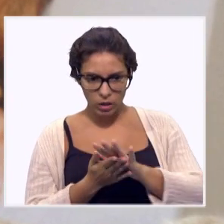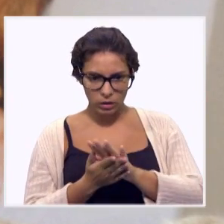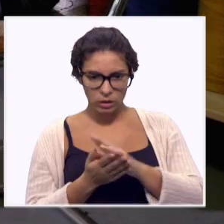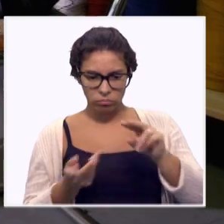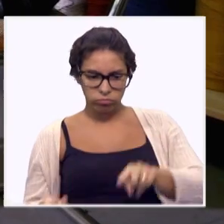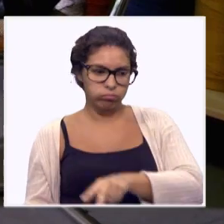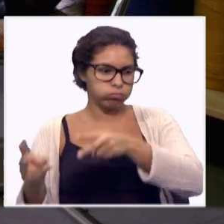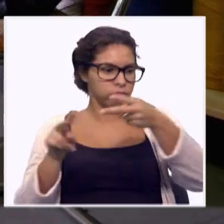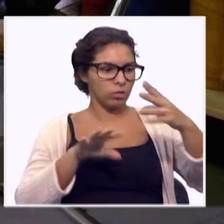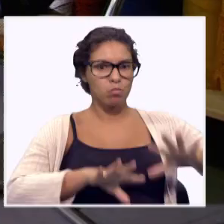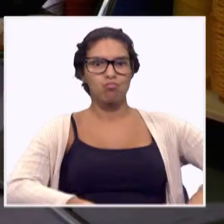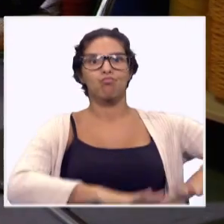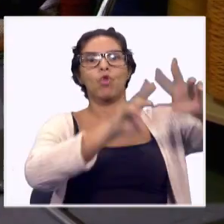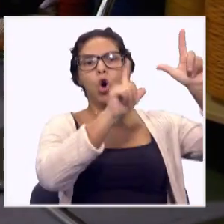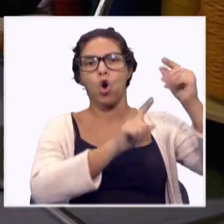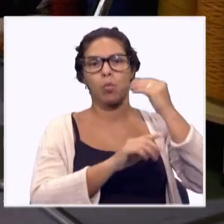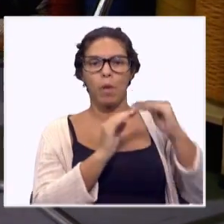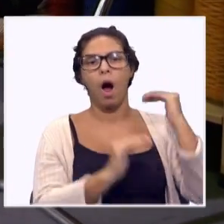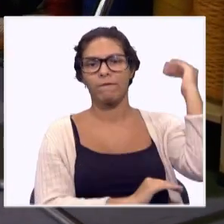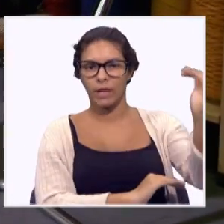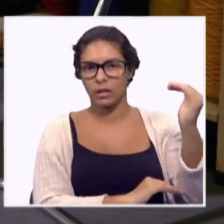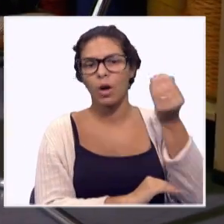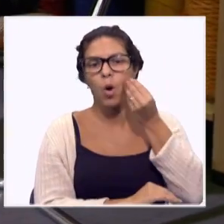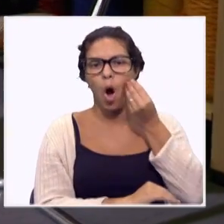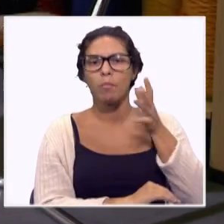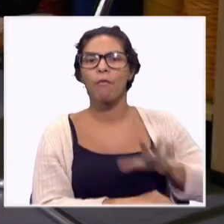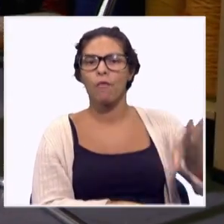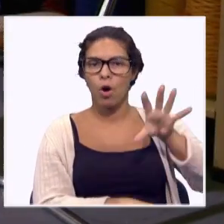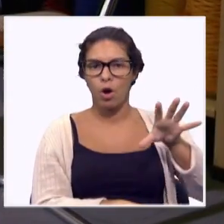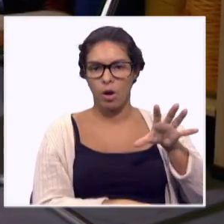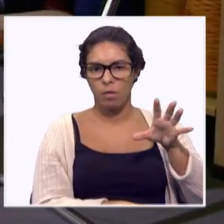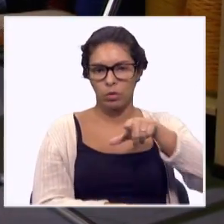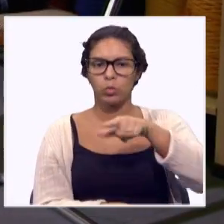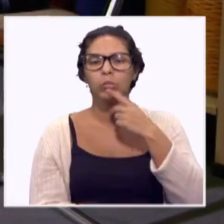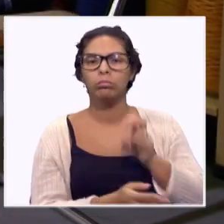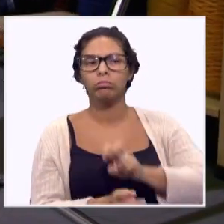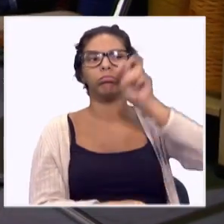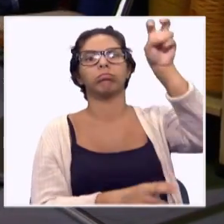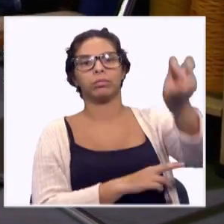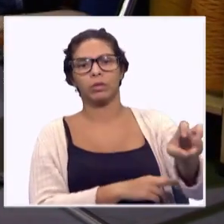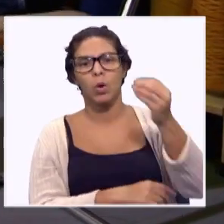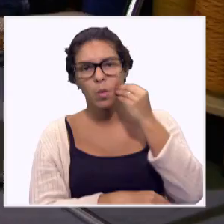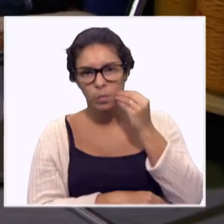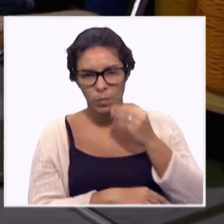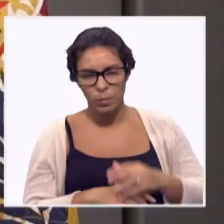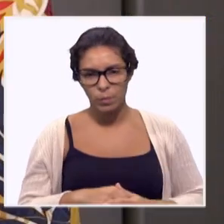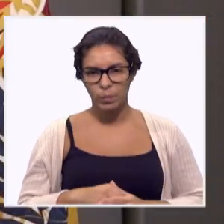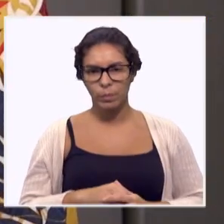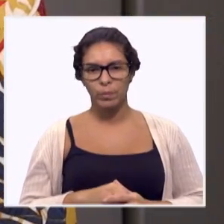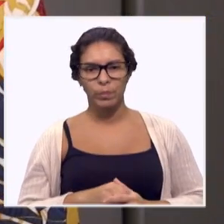mais pequenas, dos suportes para vasos, para as grandes tapeçarias, para as grandes